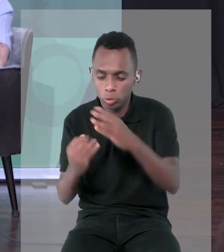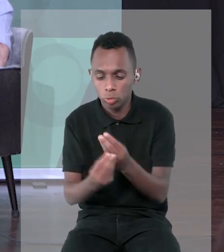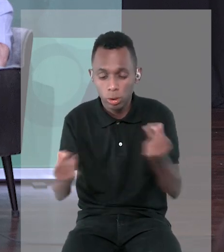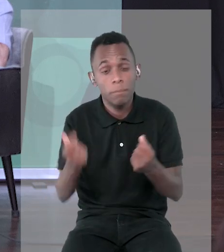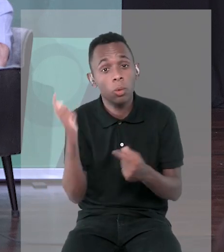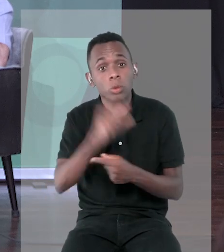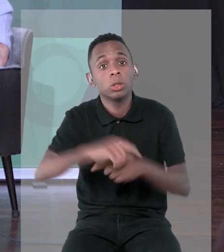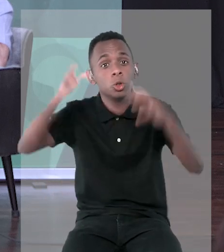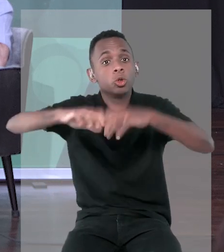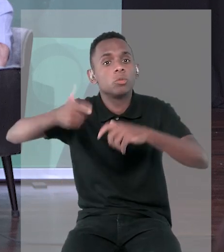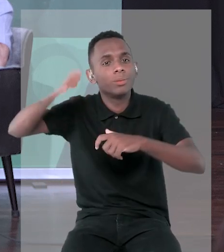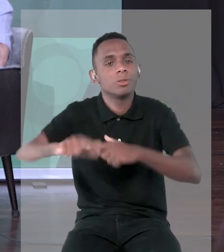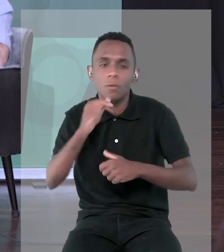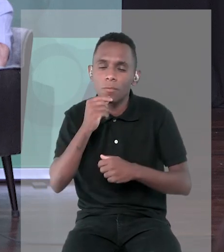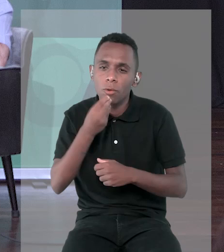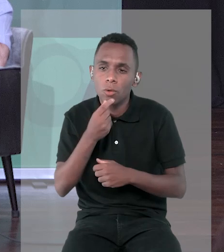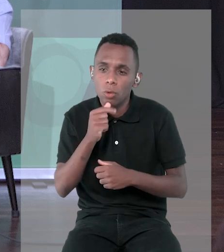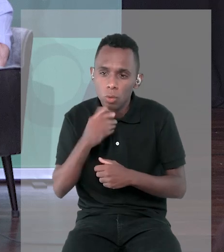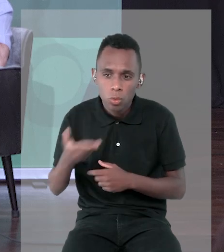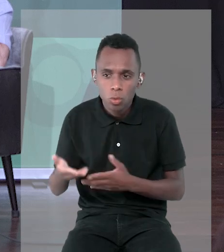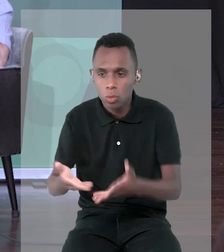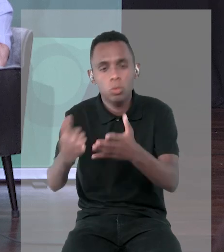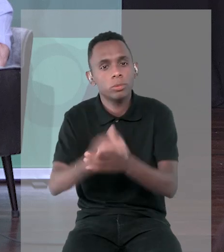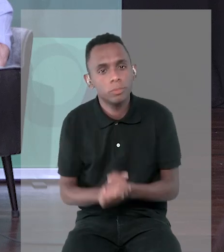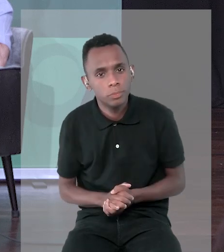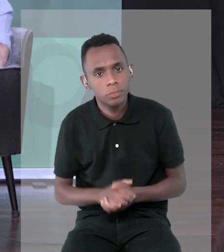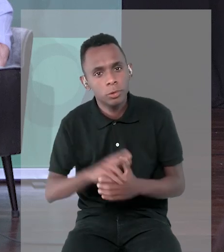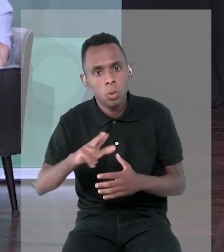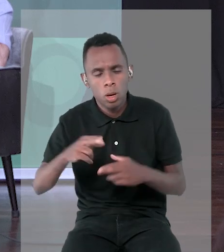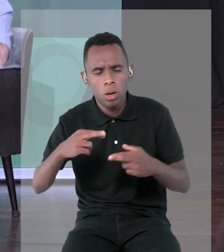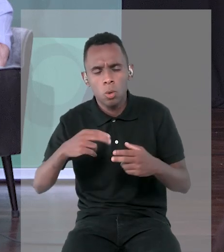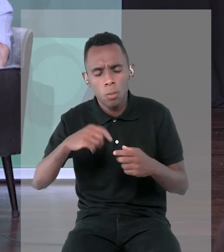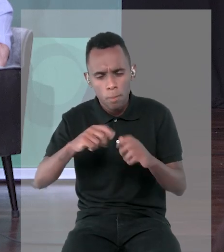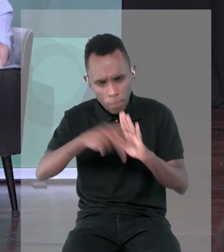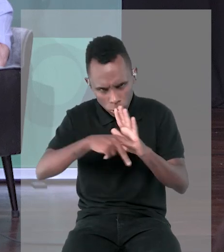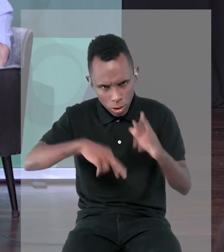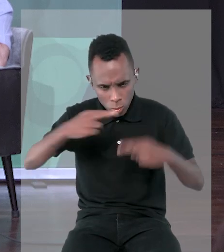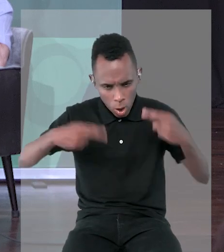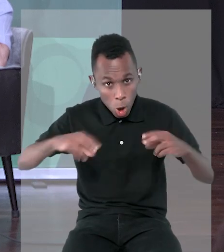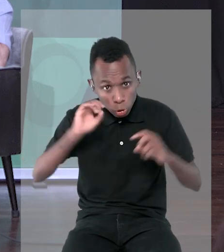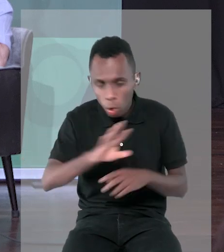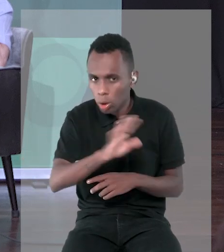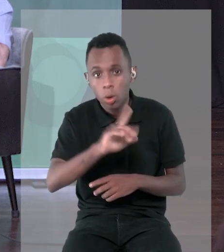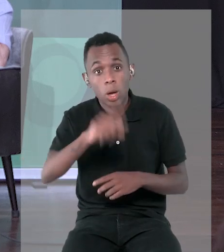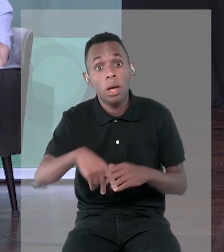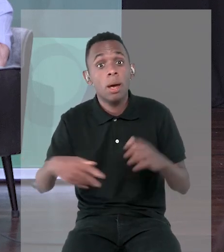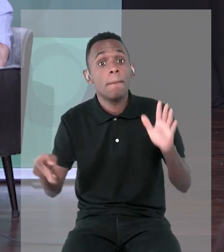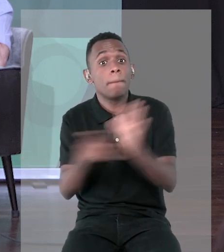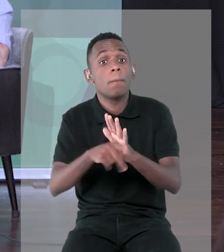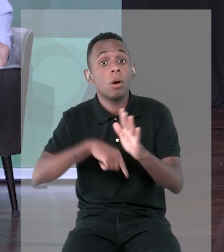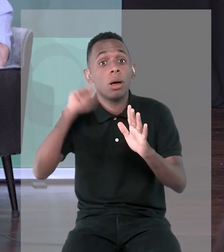de conseguir trazer chuva de volta no Rio Doce. Mas não é um projeto ecológico só, né? Vocês estão propondo uma